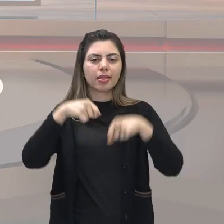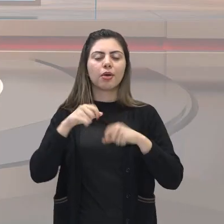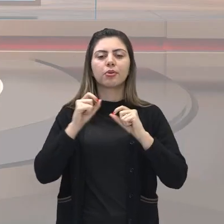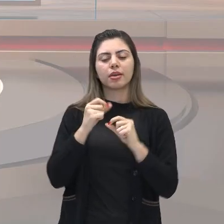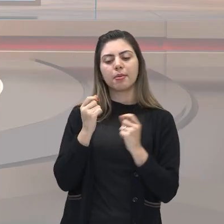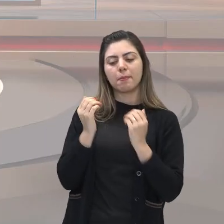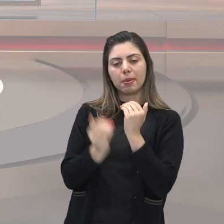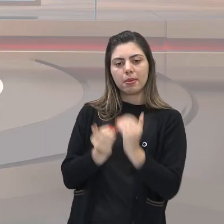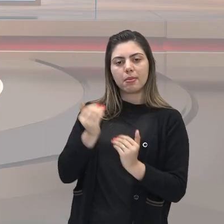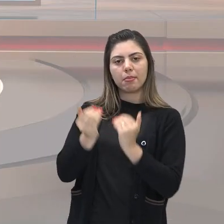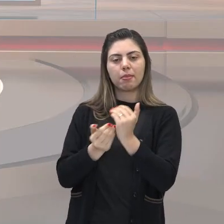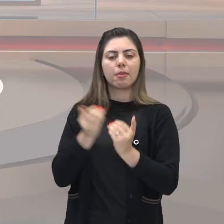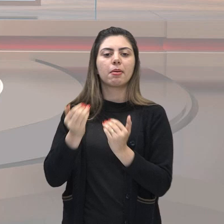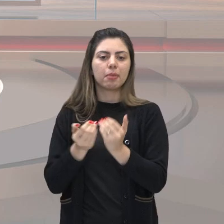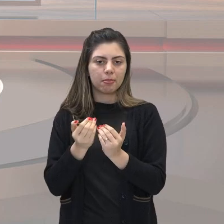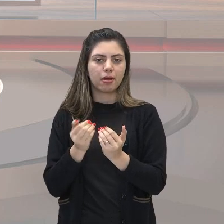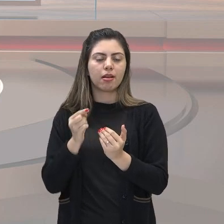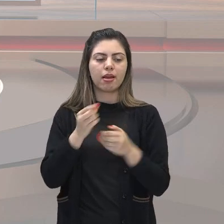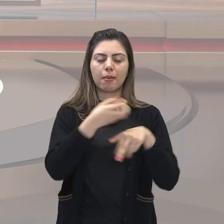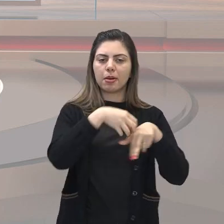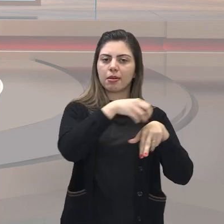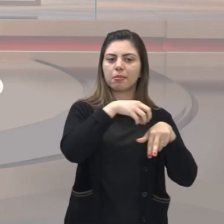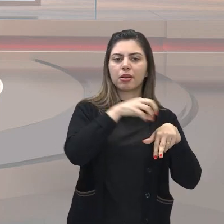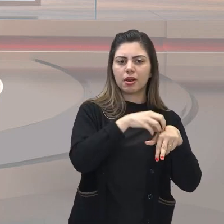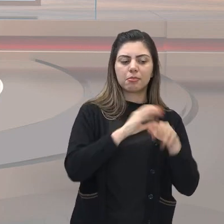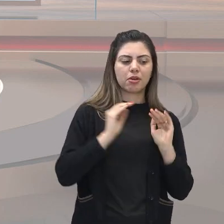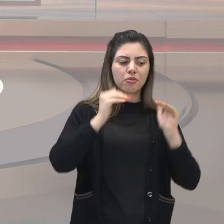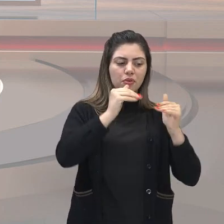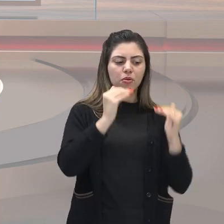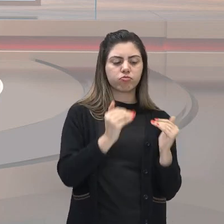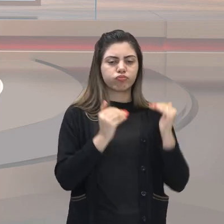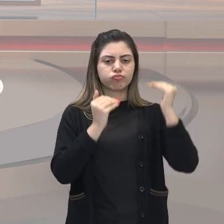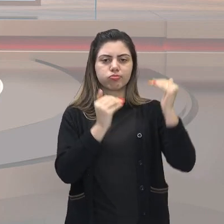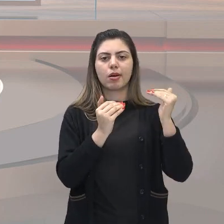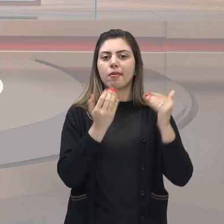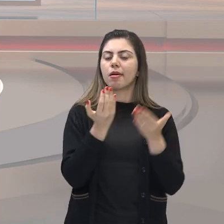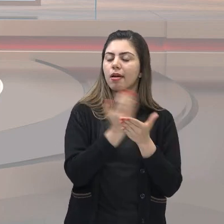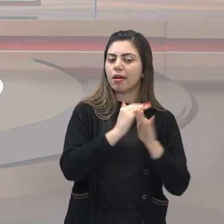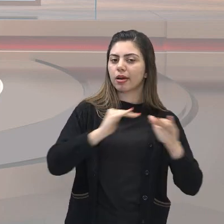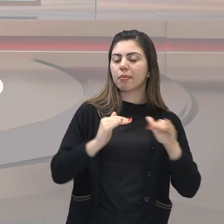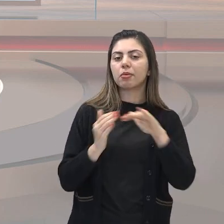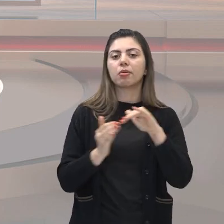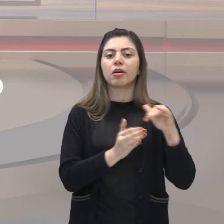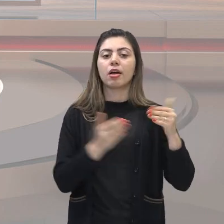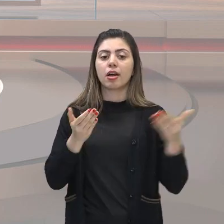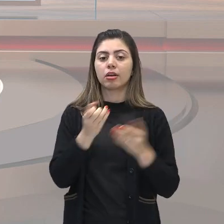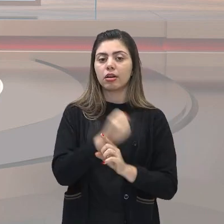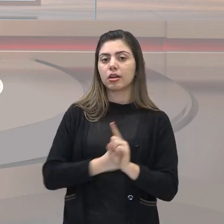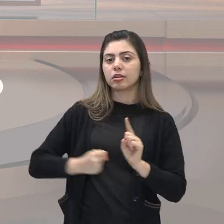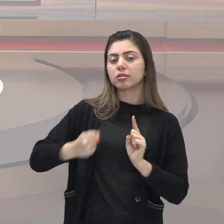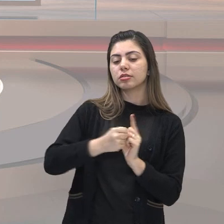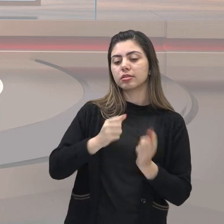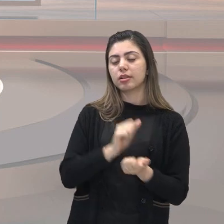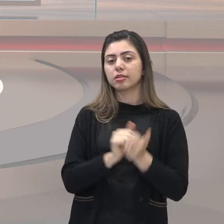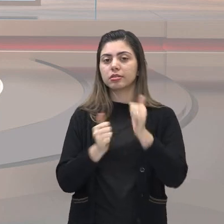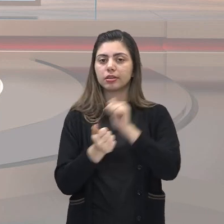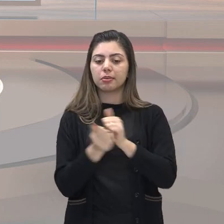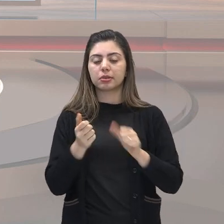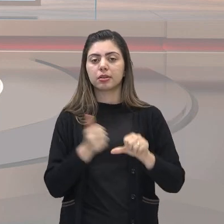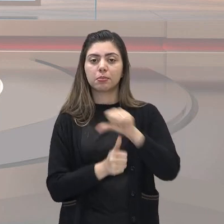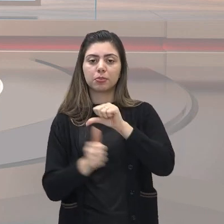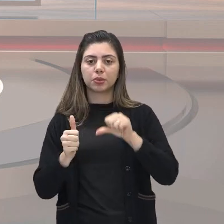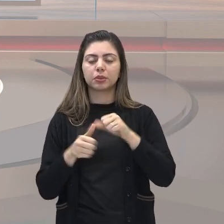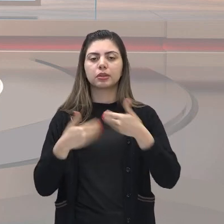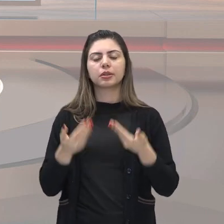processo, né, de derrubada dessas monarquias absolutistas, estabelecimento de uma sociedade remodelada, né? Então esses